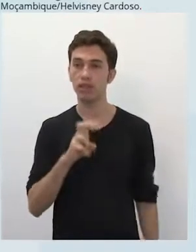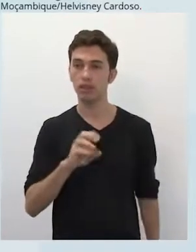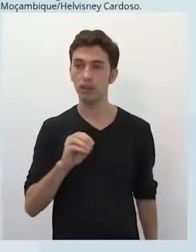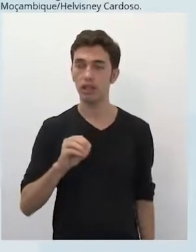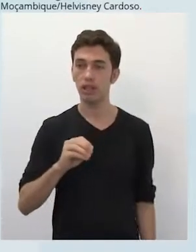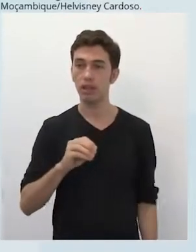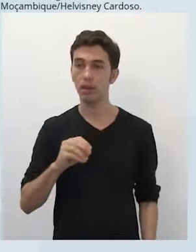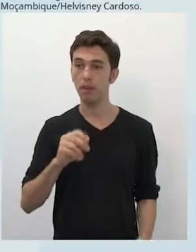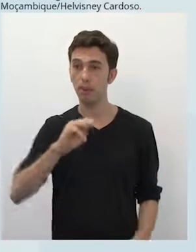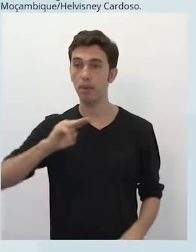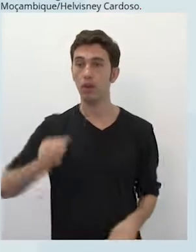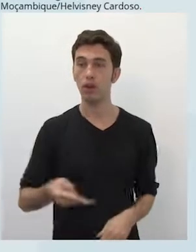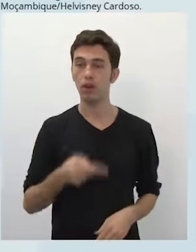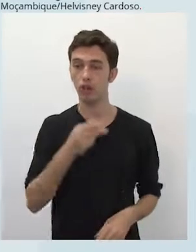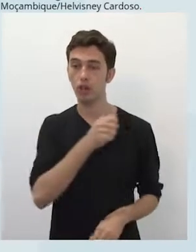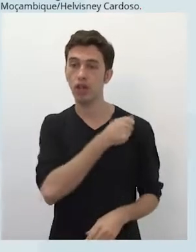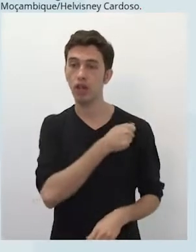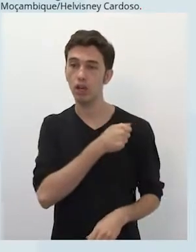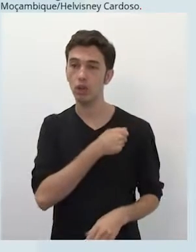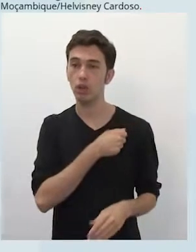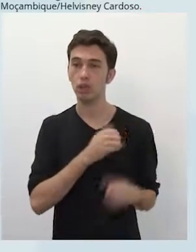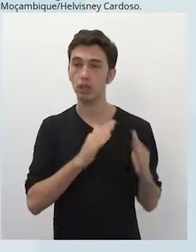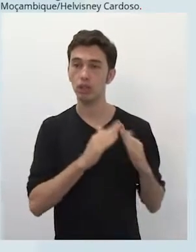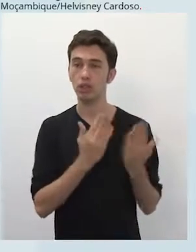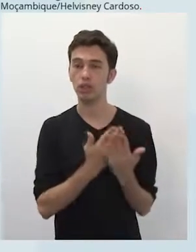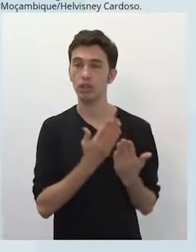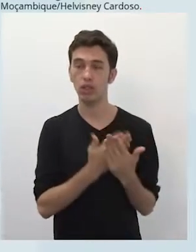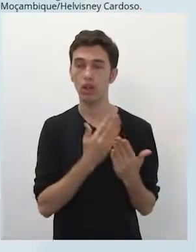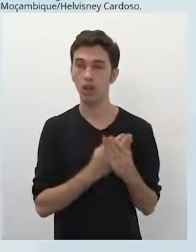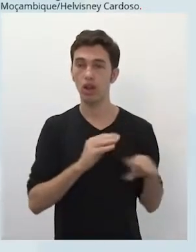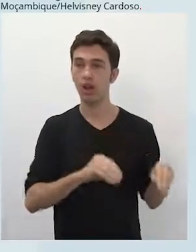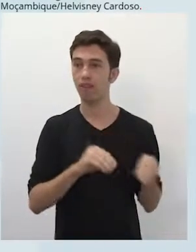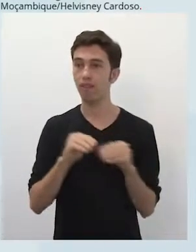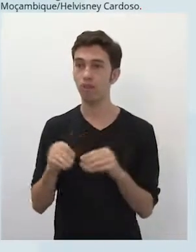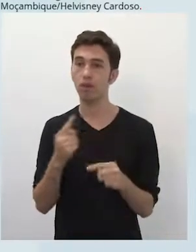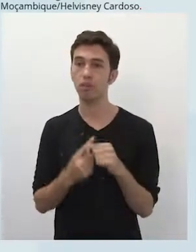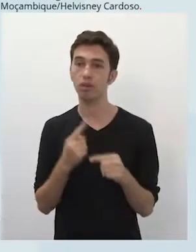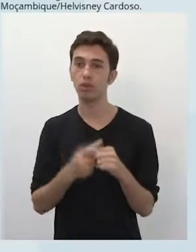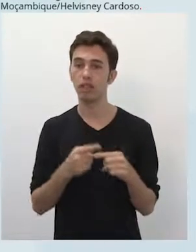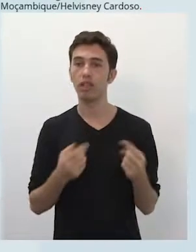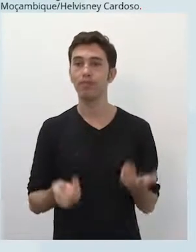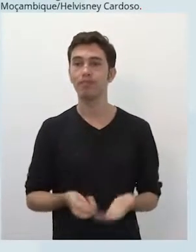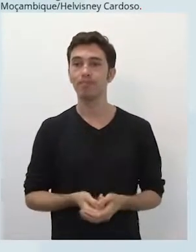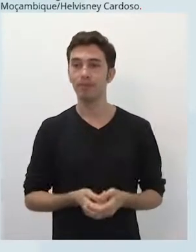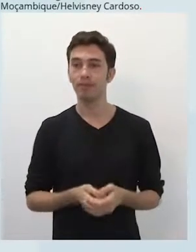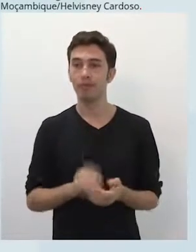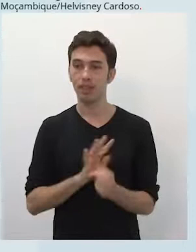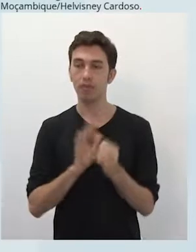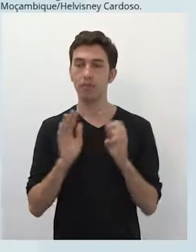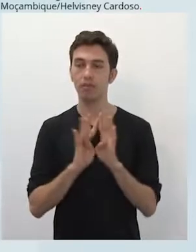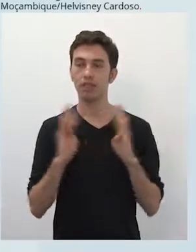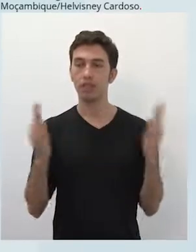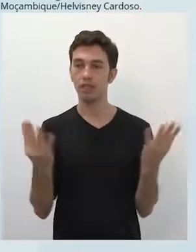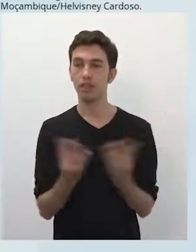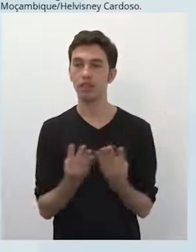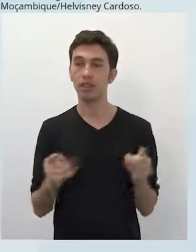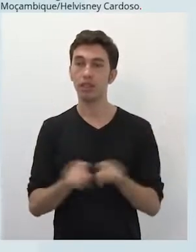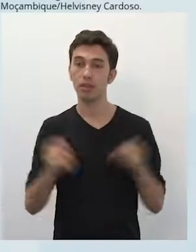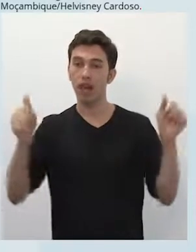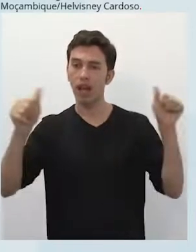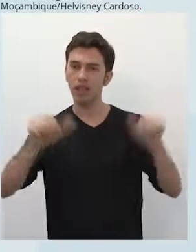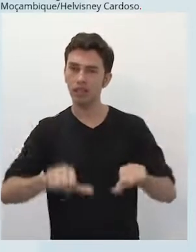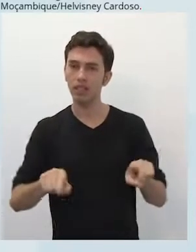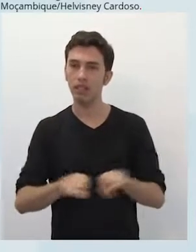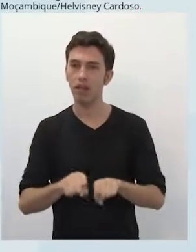alunos ainda estão fora da escola por causa da pandemia. A crise também aumentou casos de violência de gênero e doméstica,